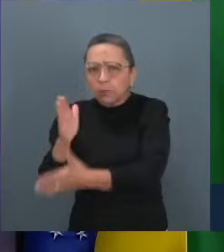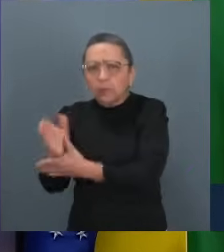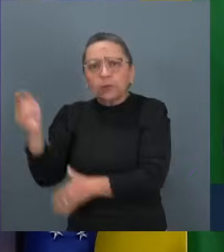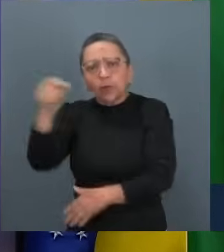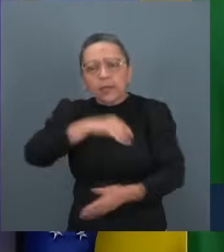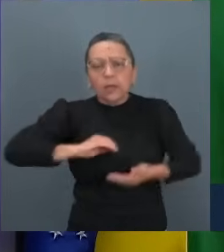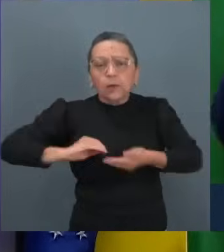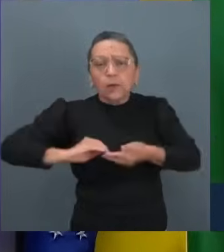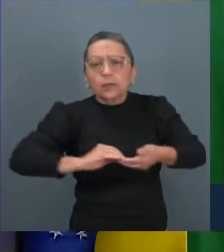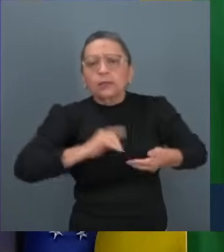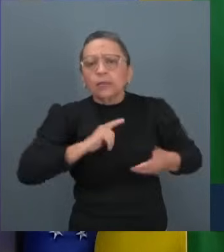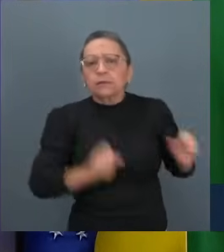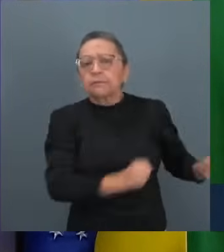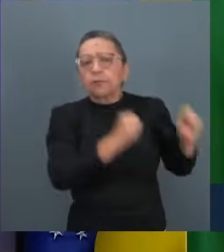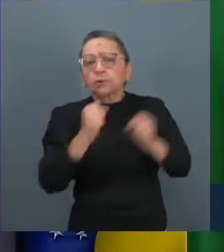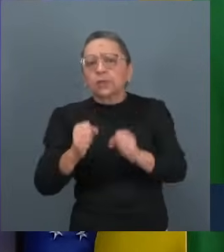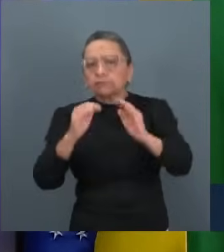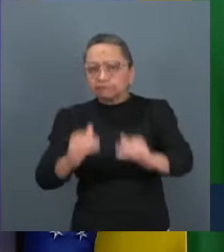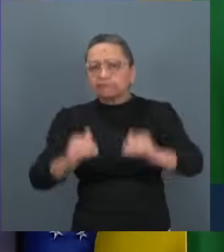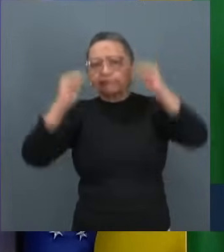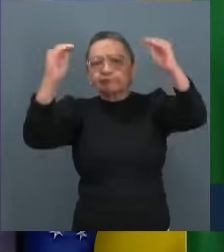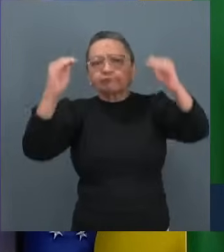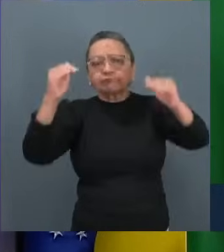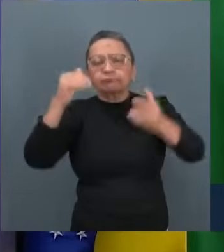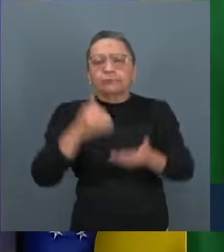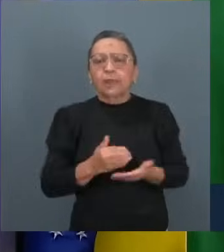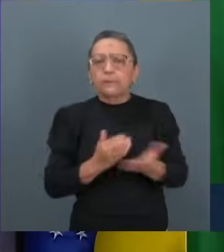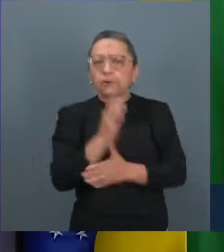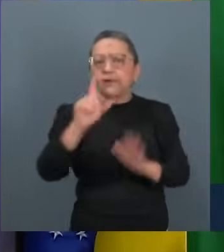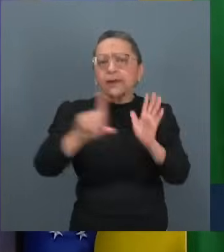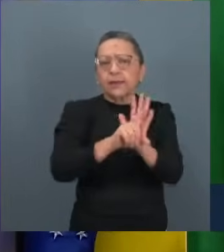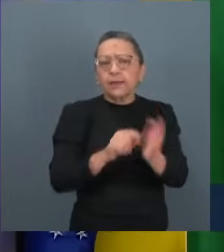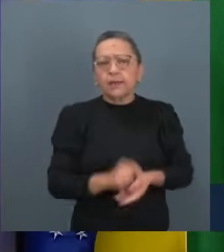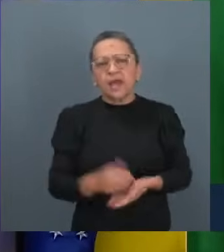E manda e desmanda nesse país. Ele que está comandando o país,